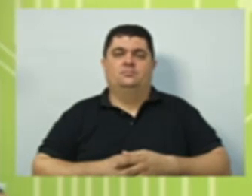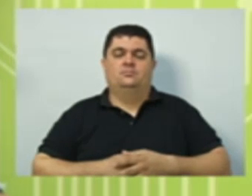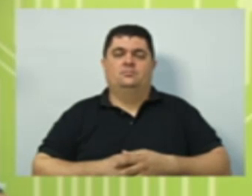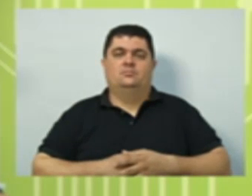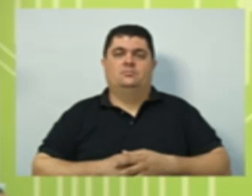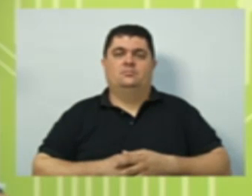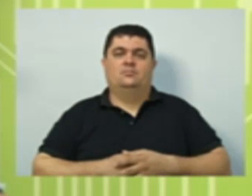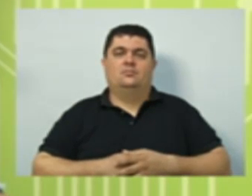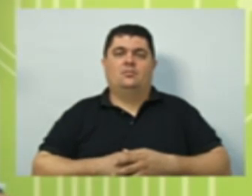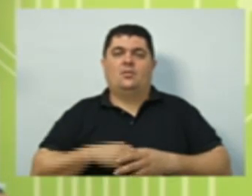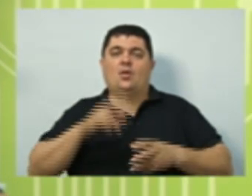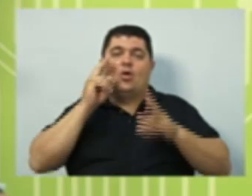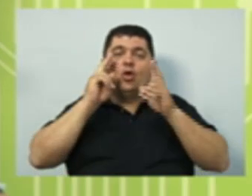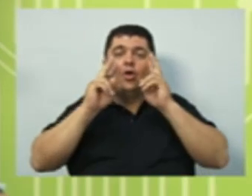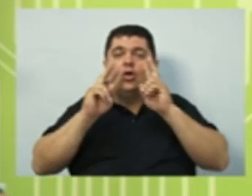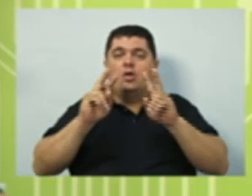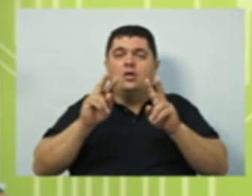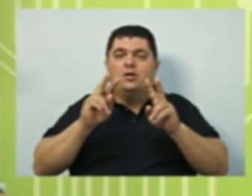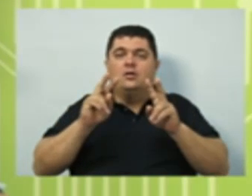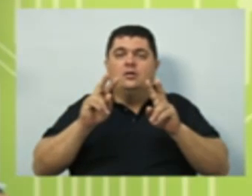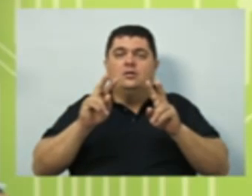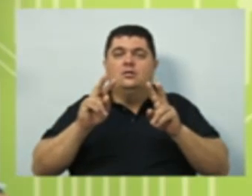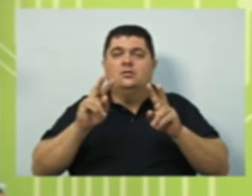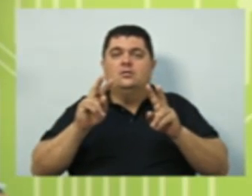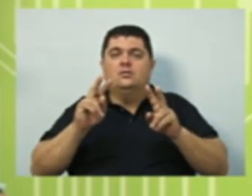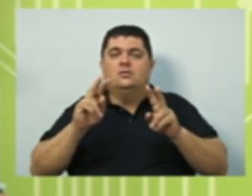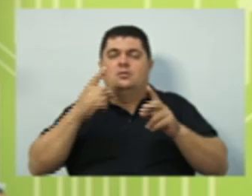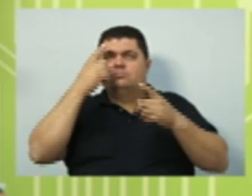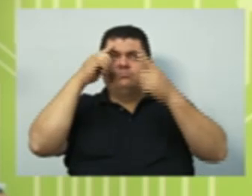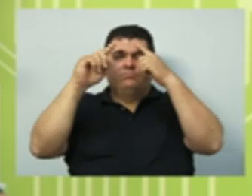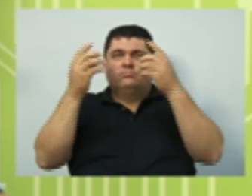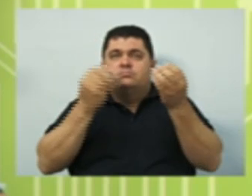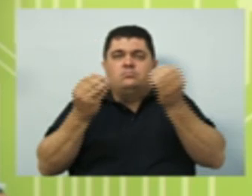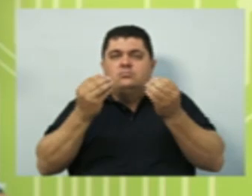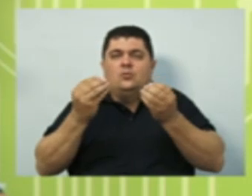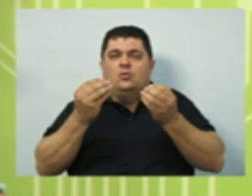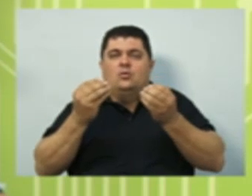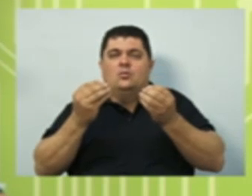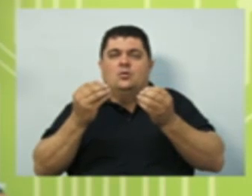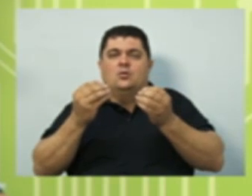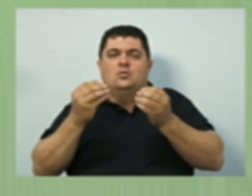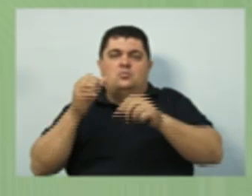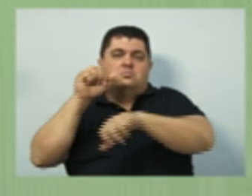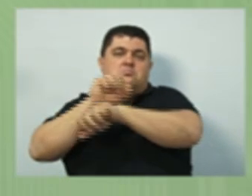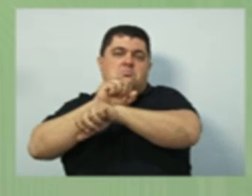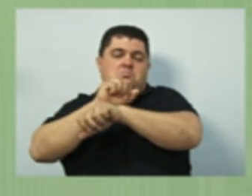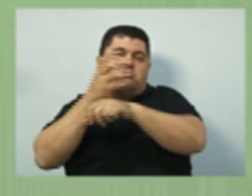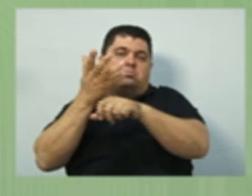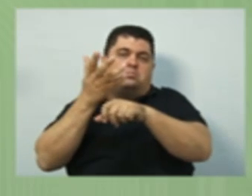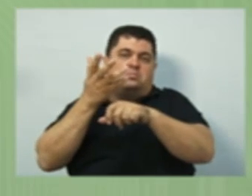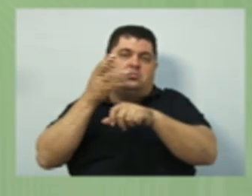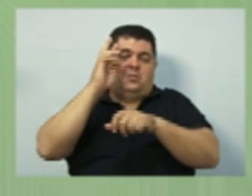Vamos olhar um pouco para a origem dessa ideia da dialética do senhor e do escravo.